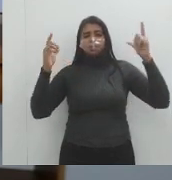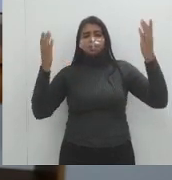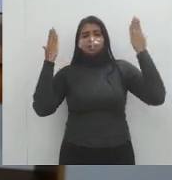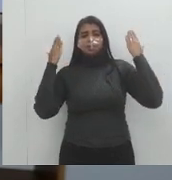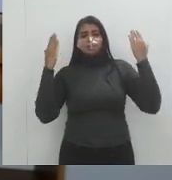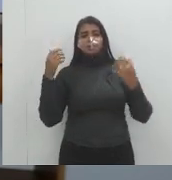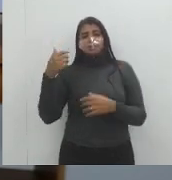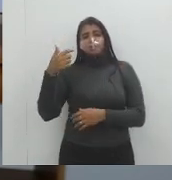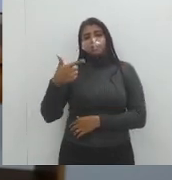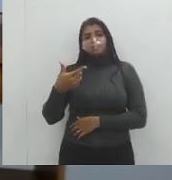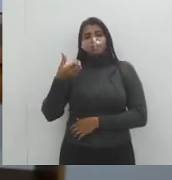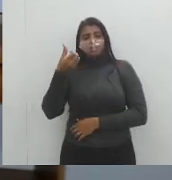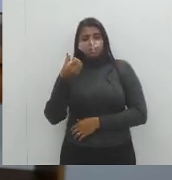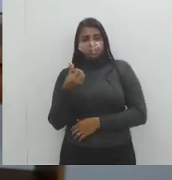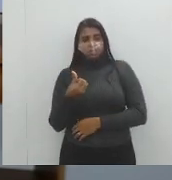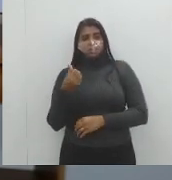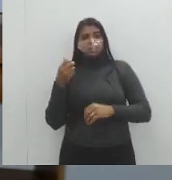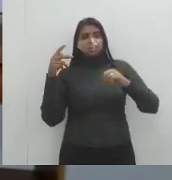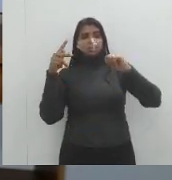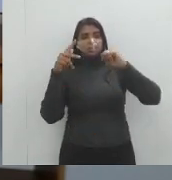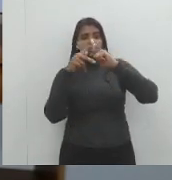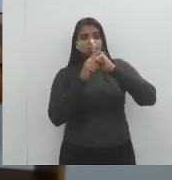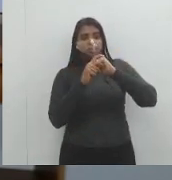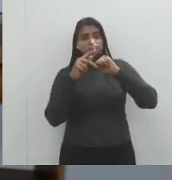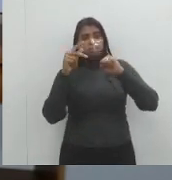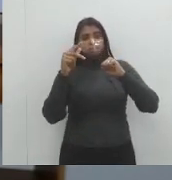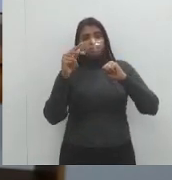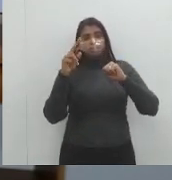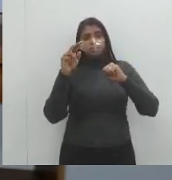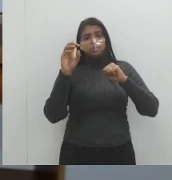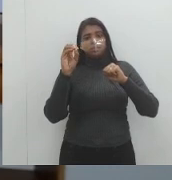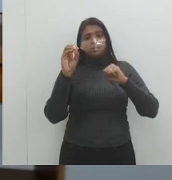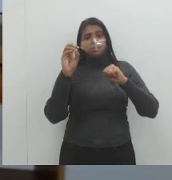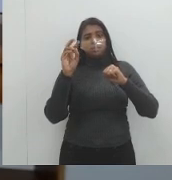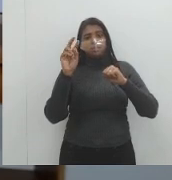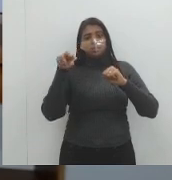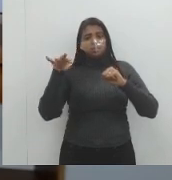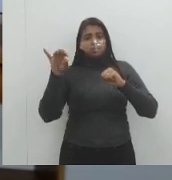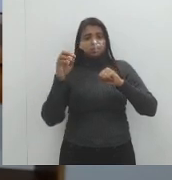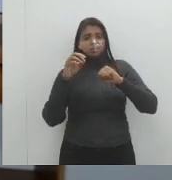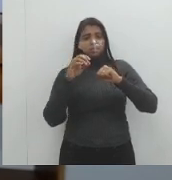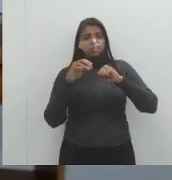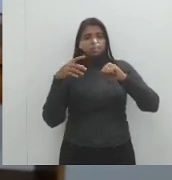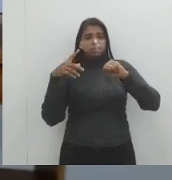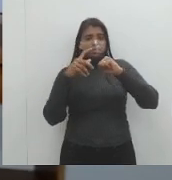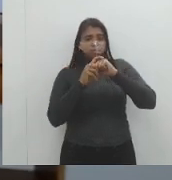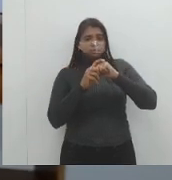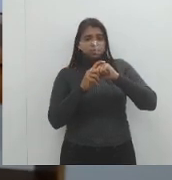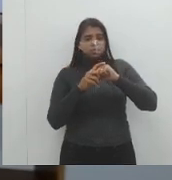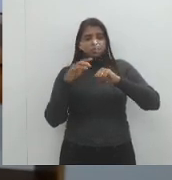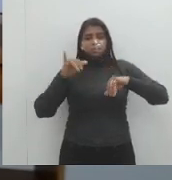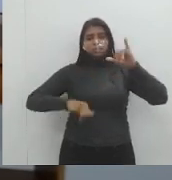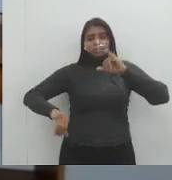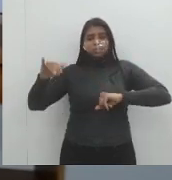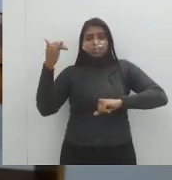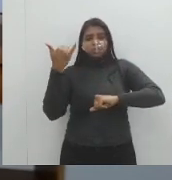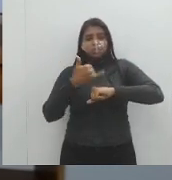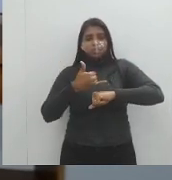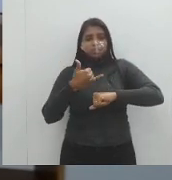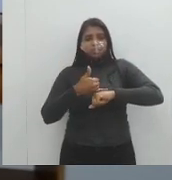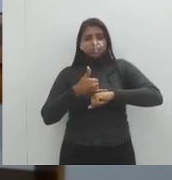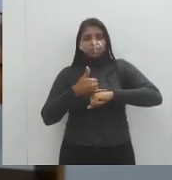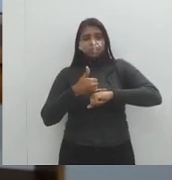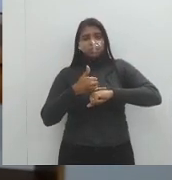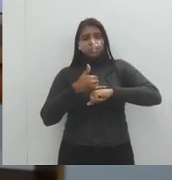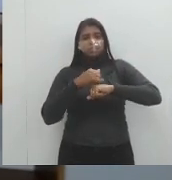contém 26 prótons, ele identifica o elemento químico ferro. Então, o